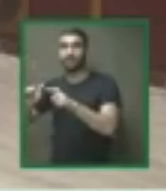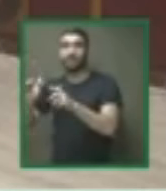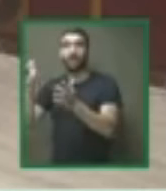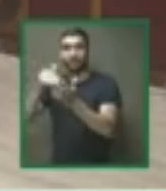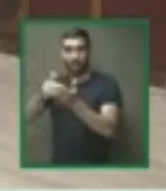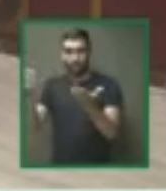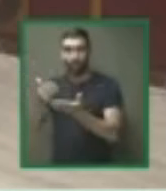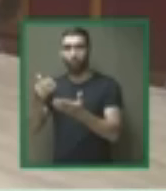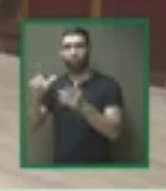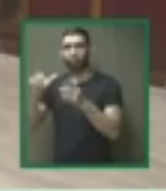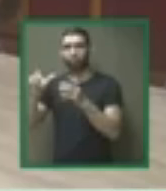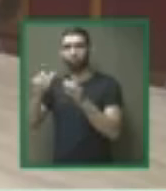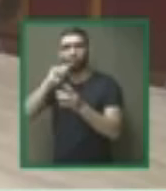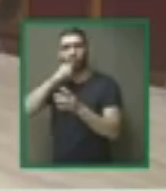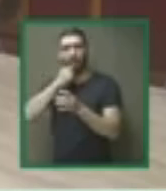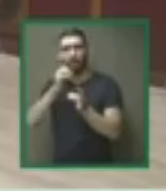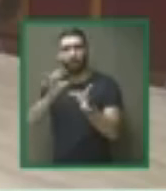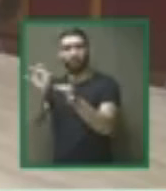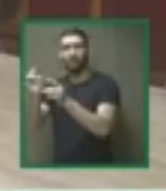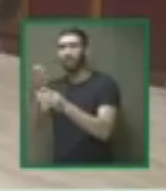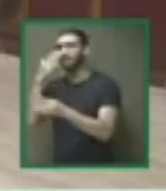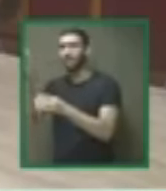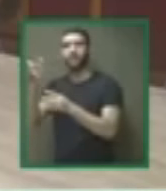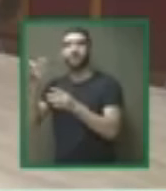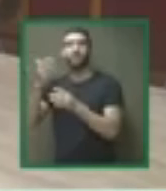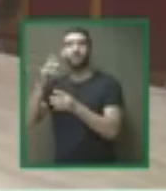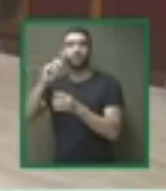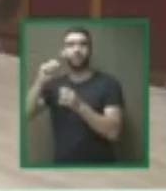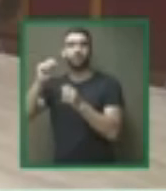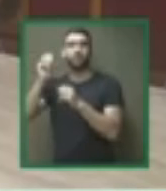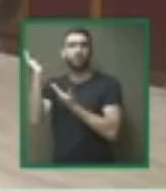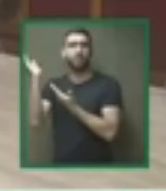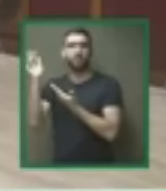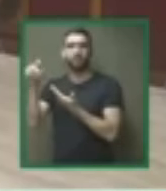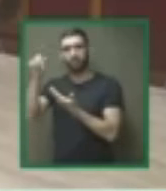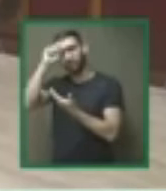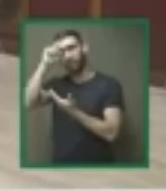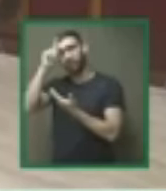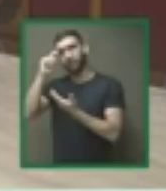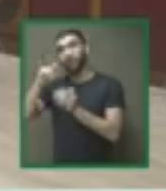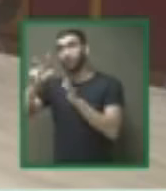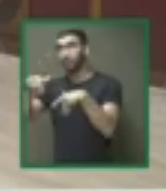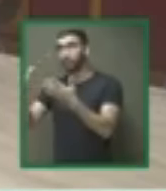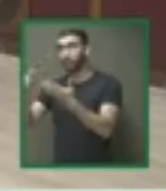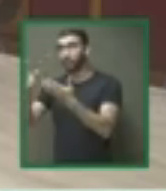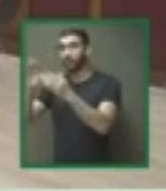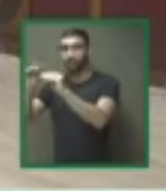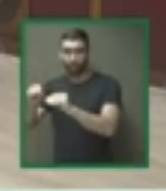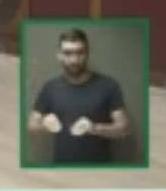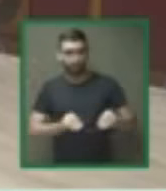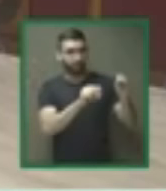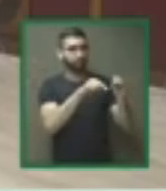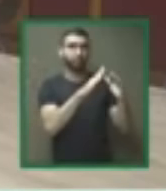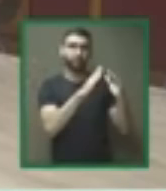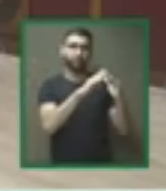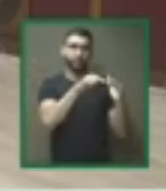numa panificadora que fica ali perto do São Camilo. Aí de lá que ele deixou de ser sustentado pelo Helder, ele veio morar